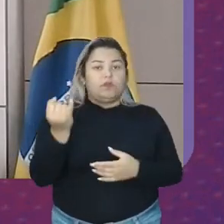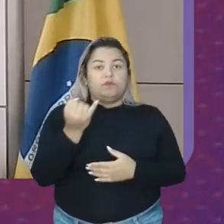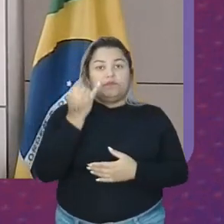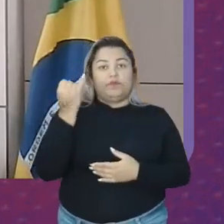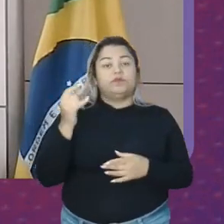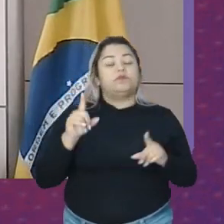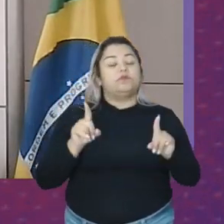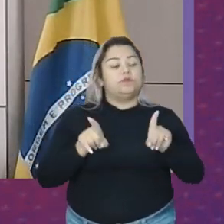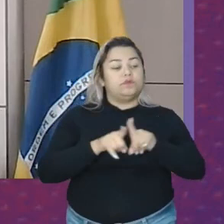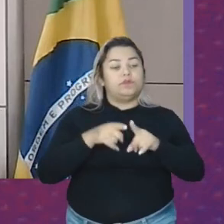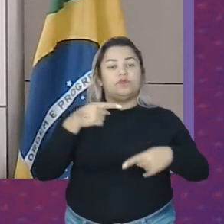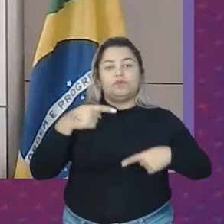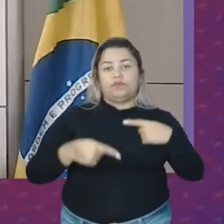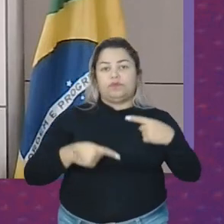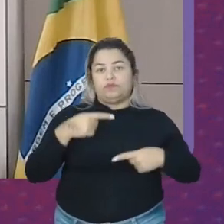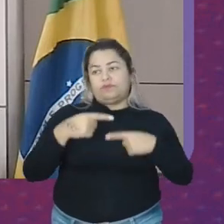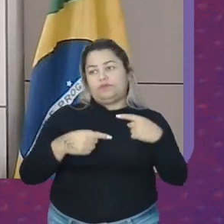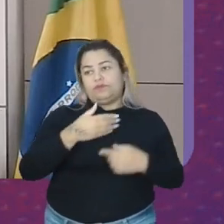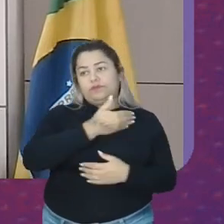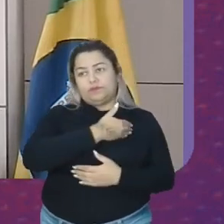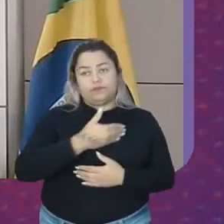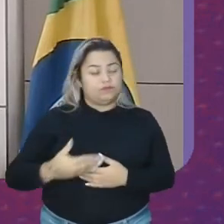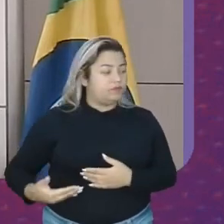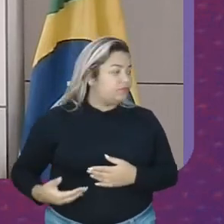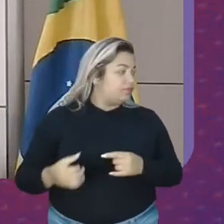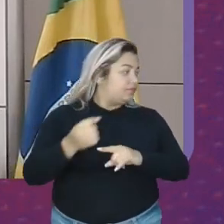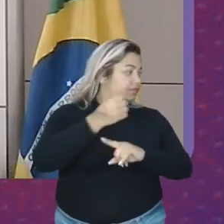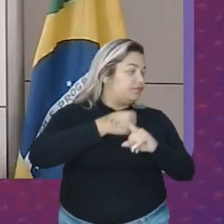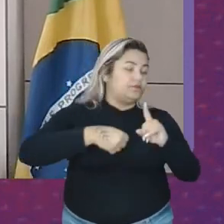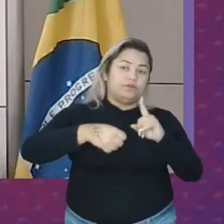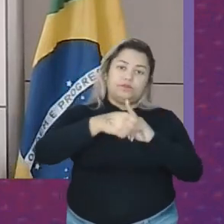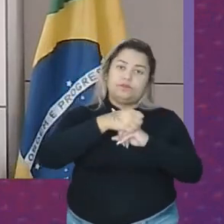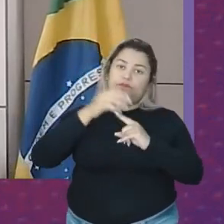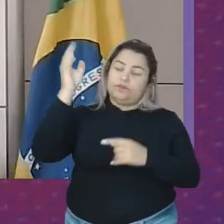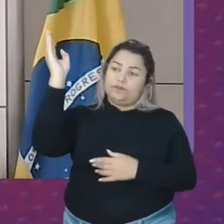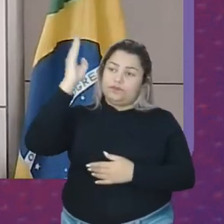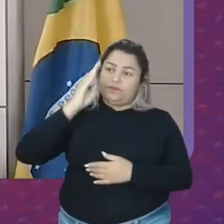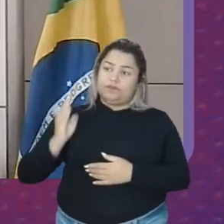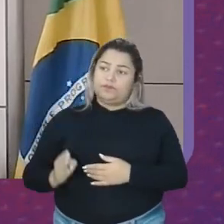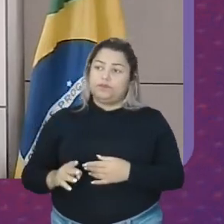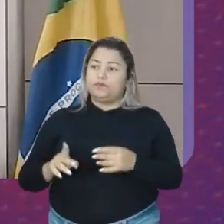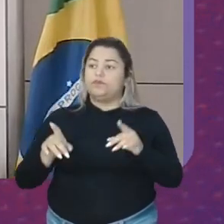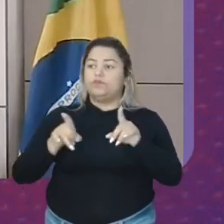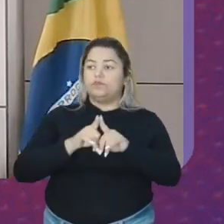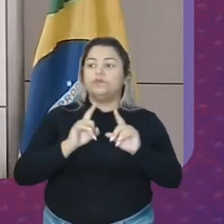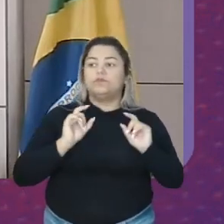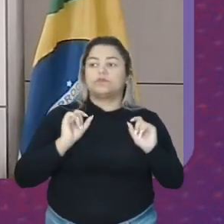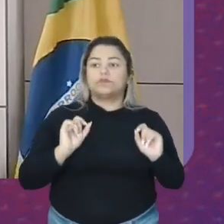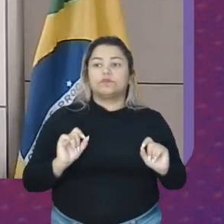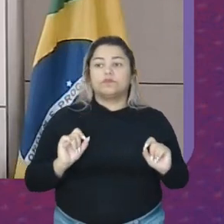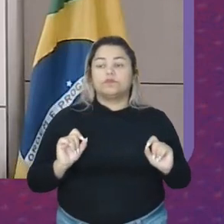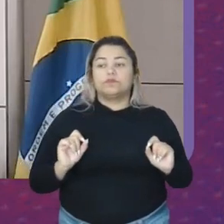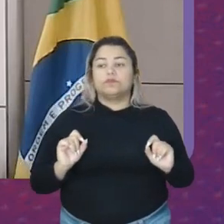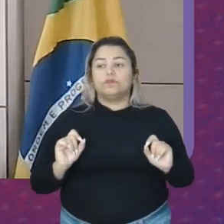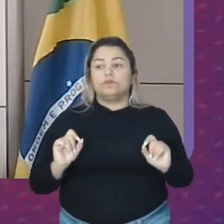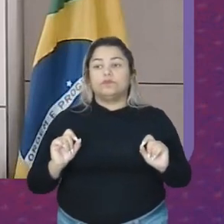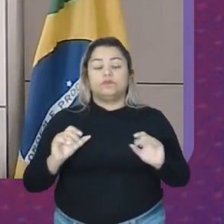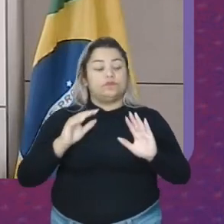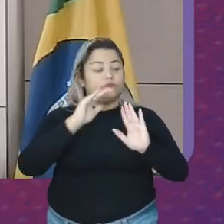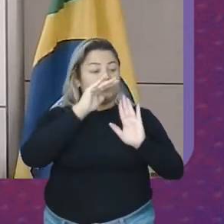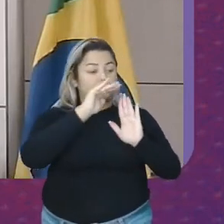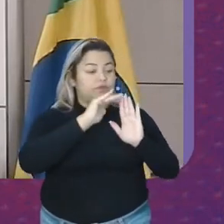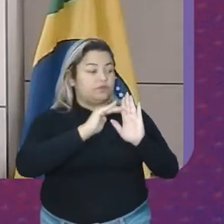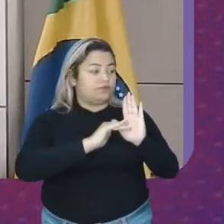fundamentais, políticas públicas, para entregar à sociedade brasileira. E nesse aspecto, nós temos questões que elas